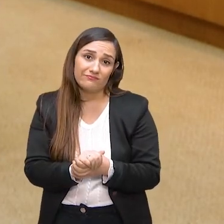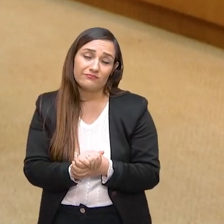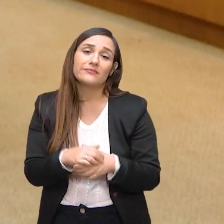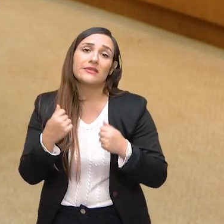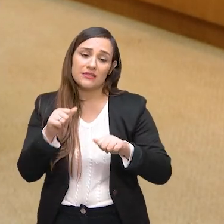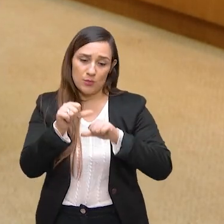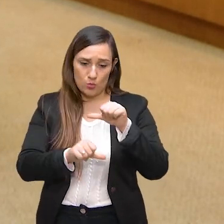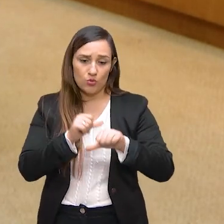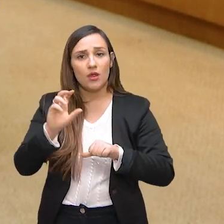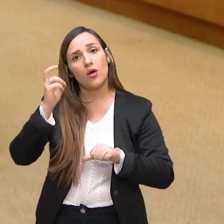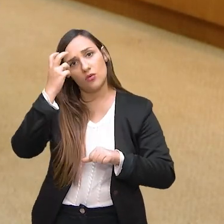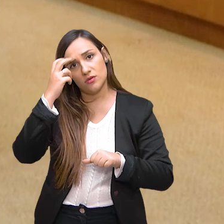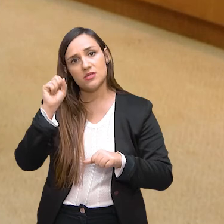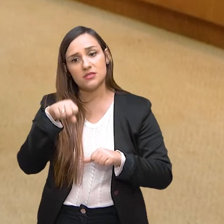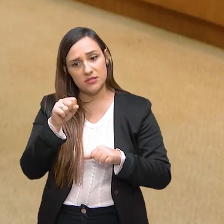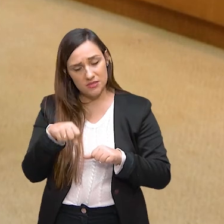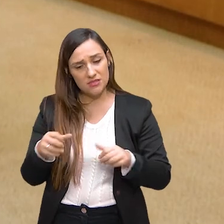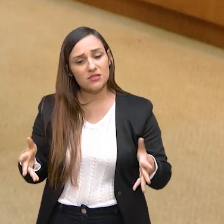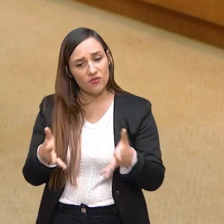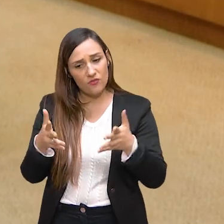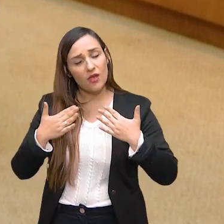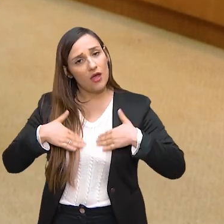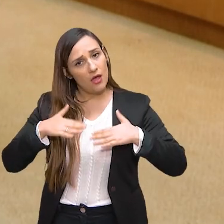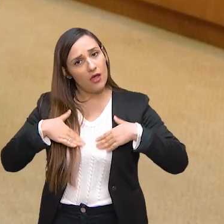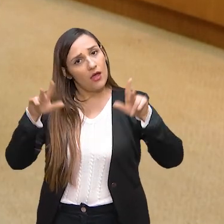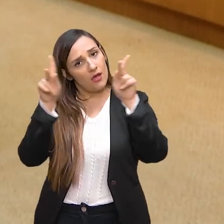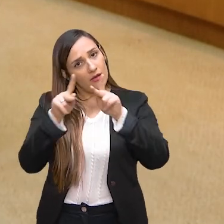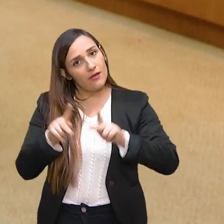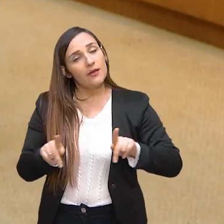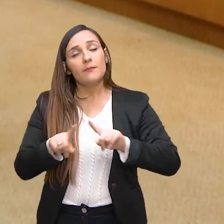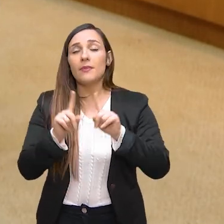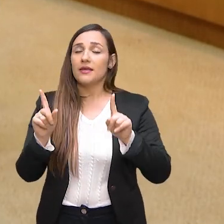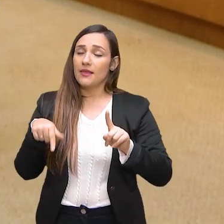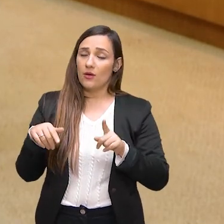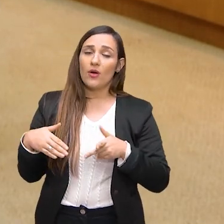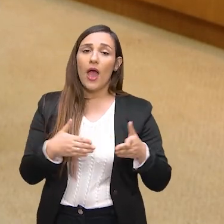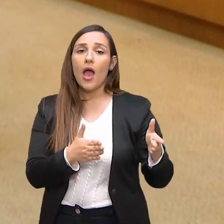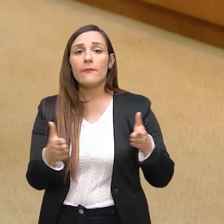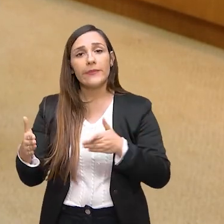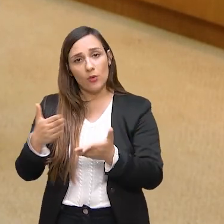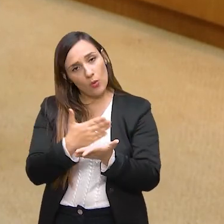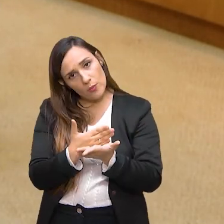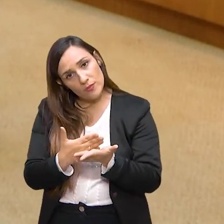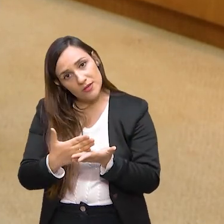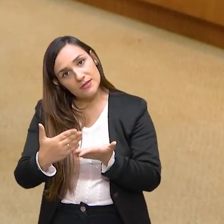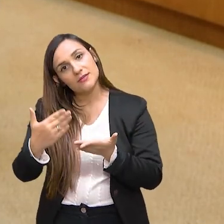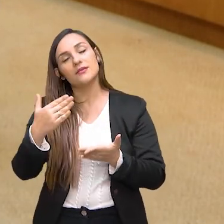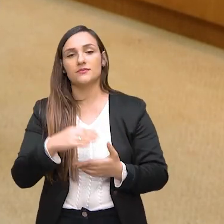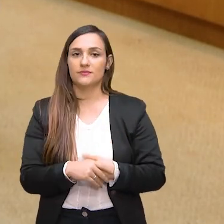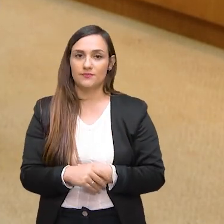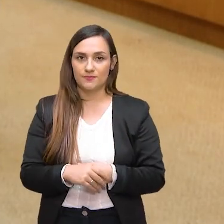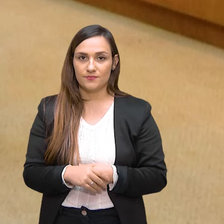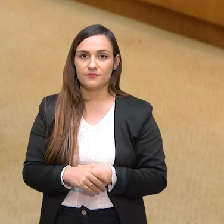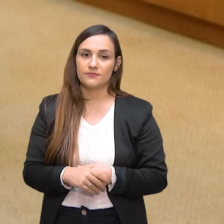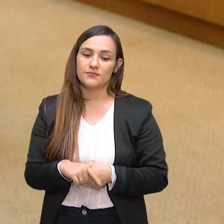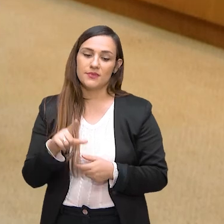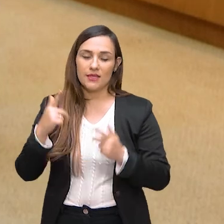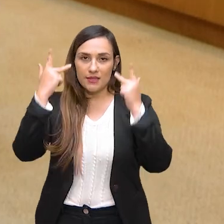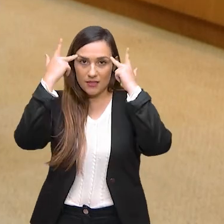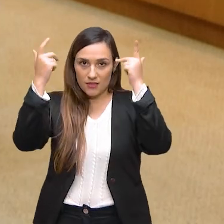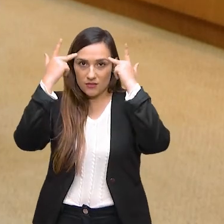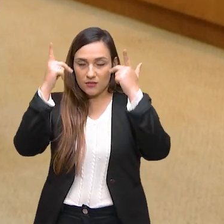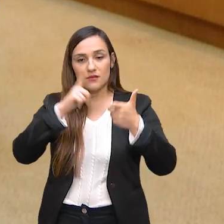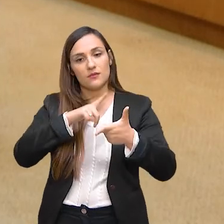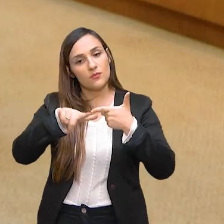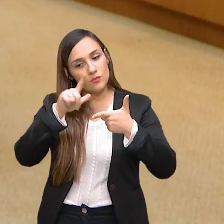Então, nós precisamos mudar a cultura, incentivar mais isso, mas nós estamos percorrendo esse caminho, algo que está sendo construído. Então, é